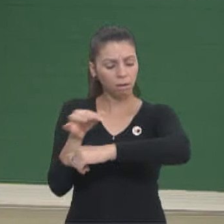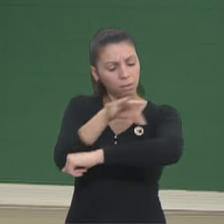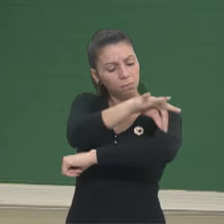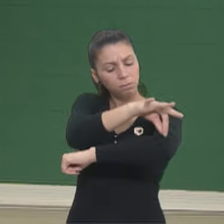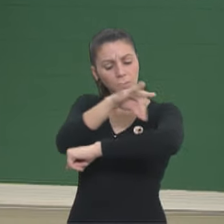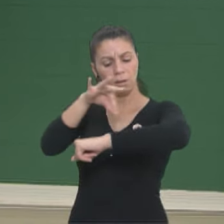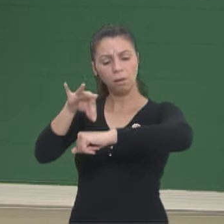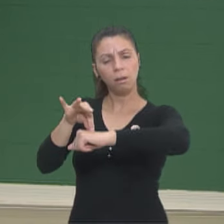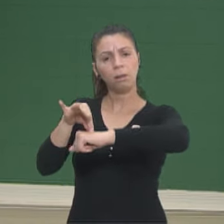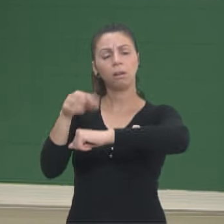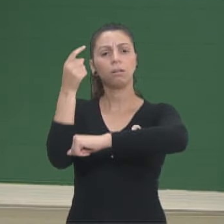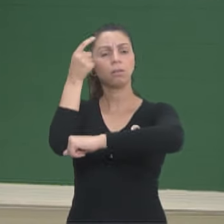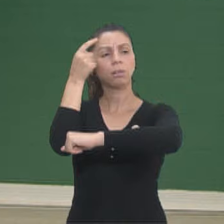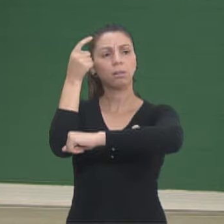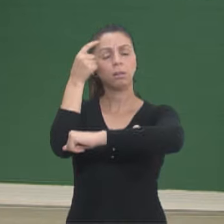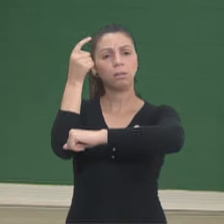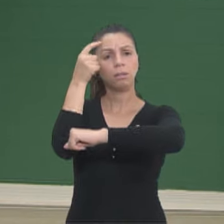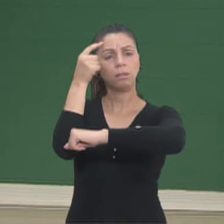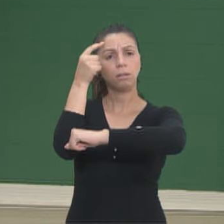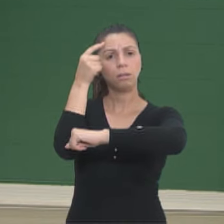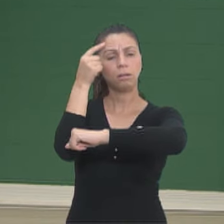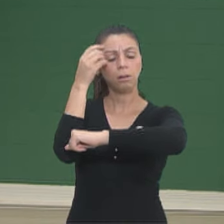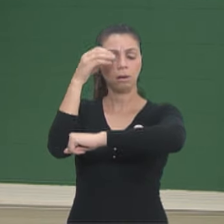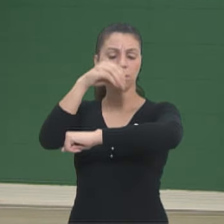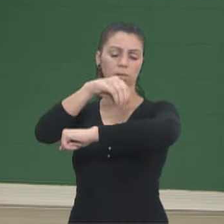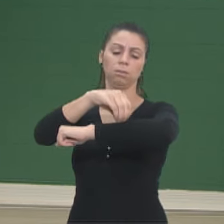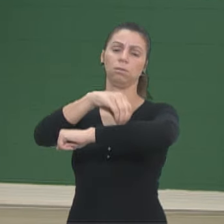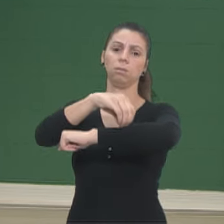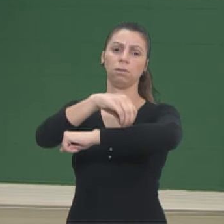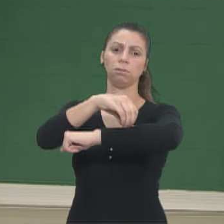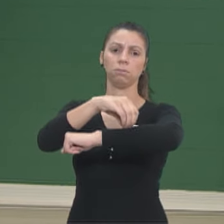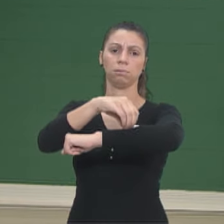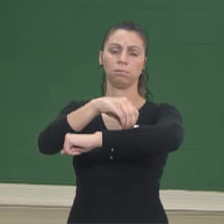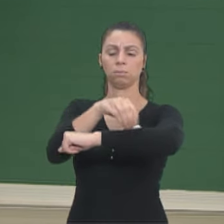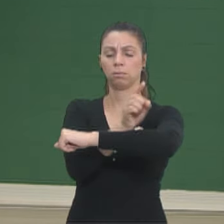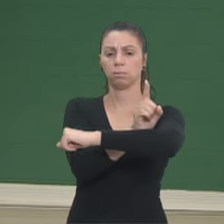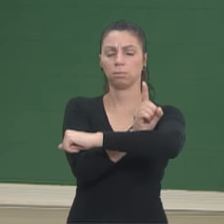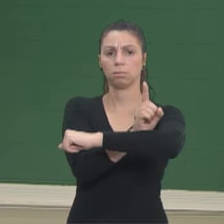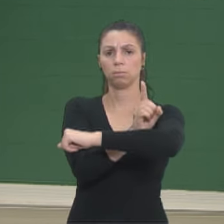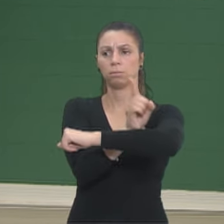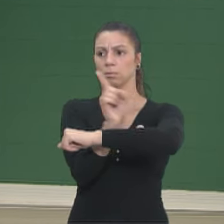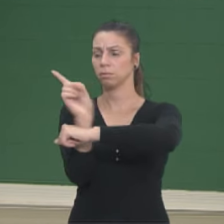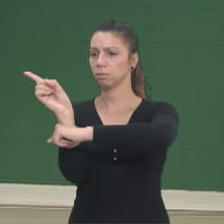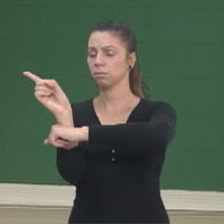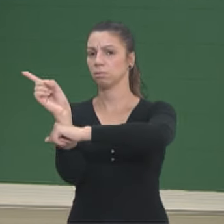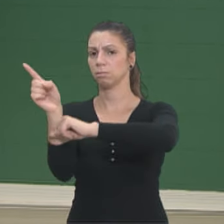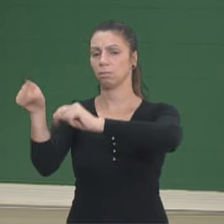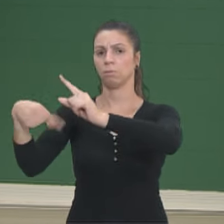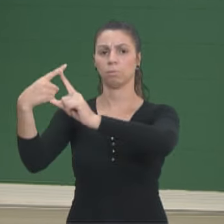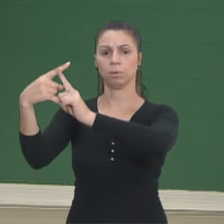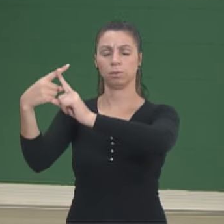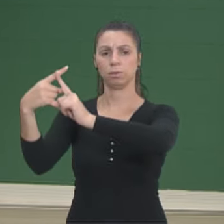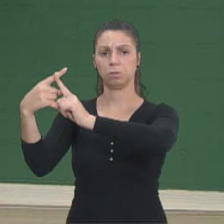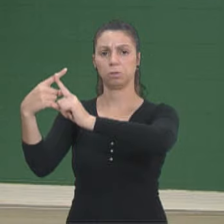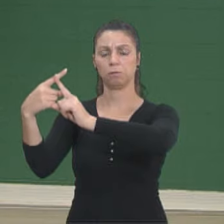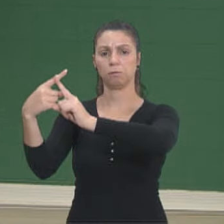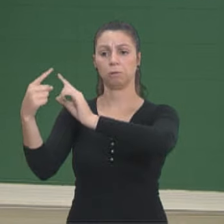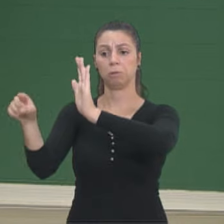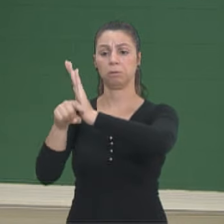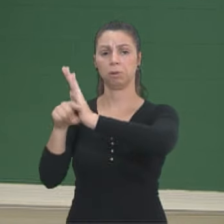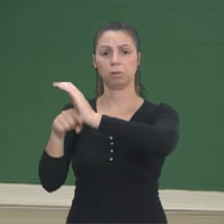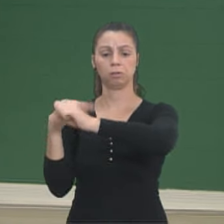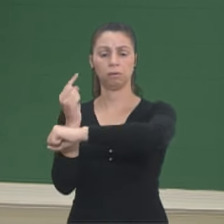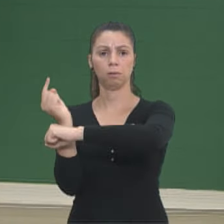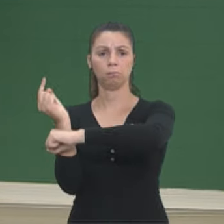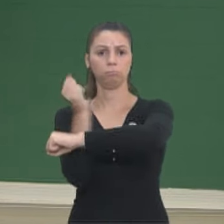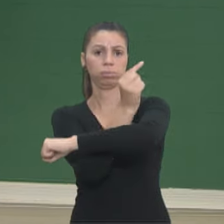Sentido positivo, eu caminho para a direita e sentido negativo, eu caminho para a esquerda. Tudo bem? Muito